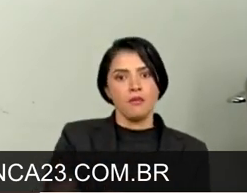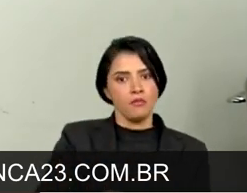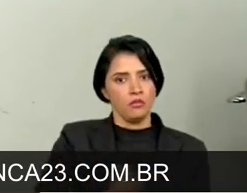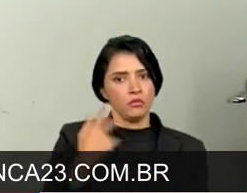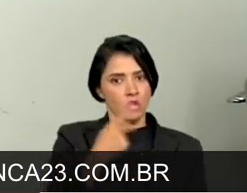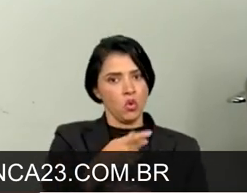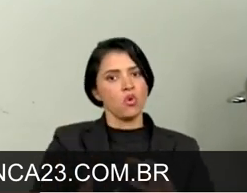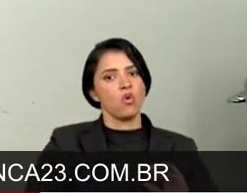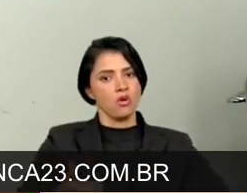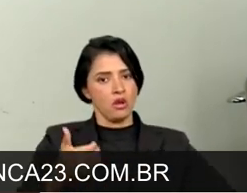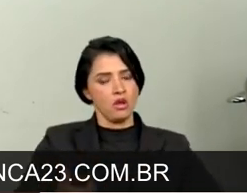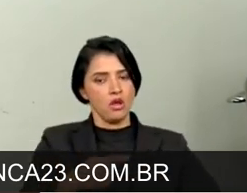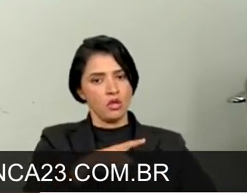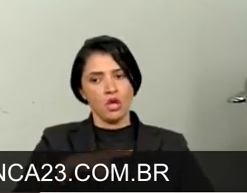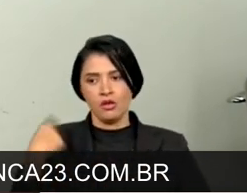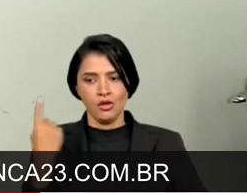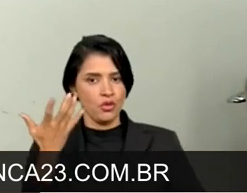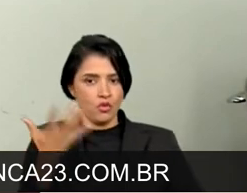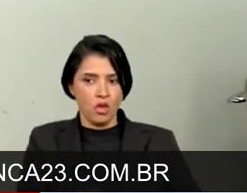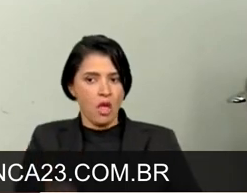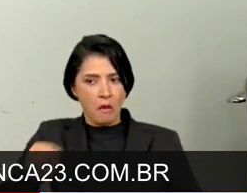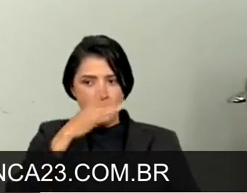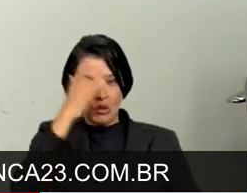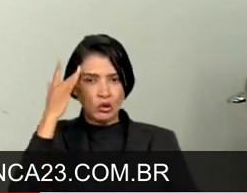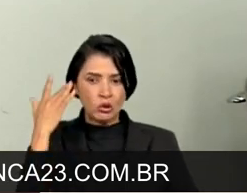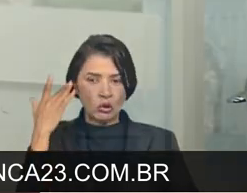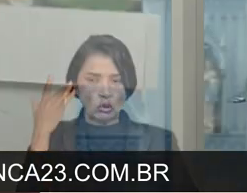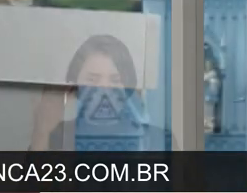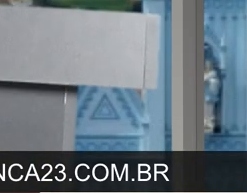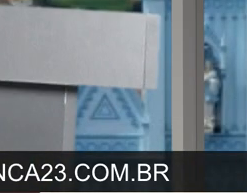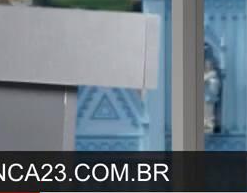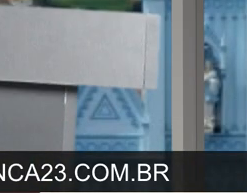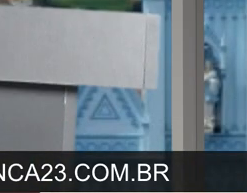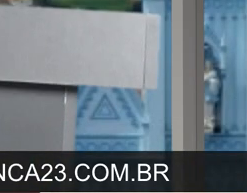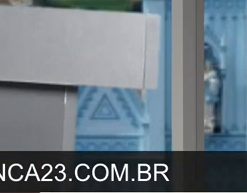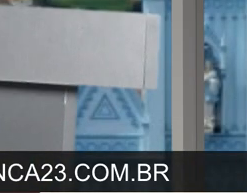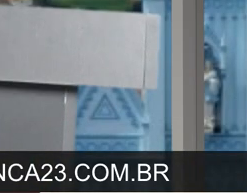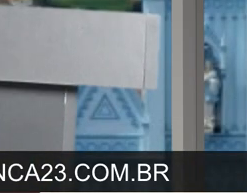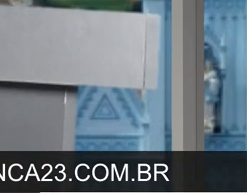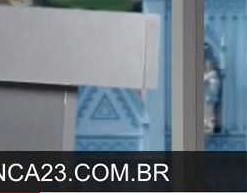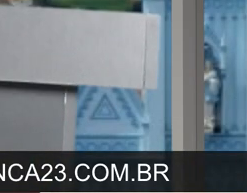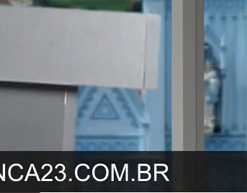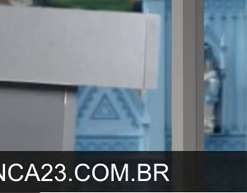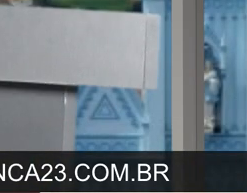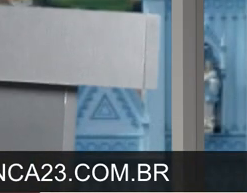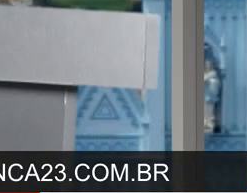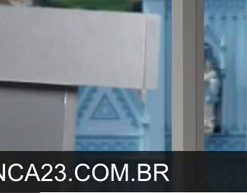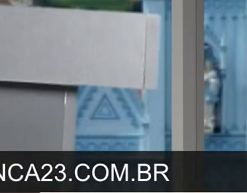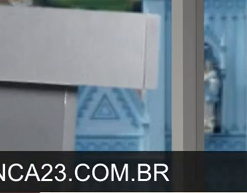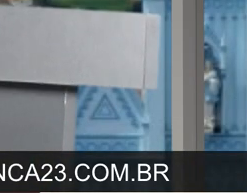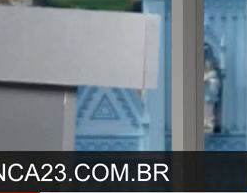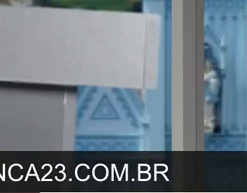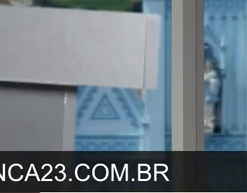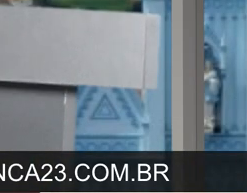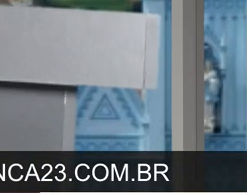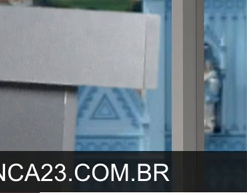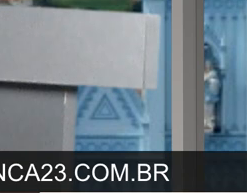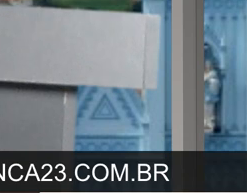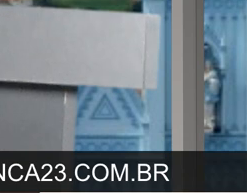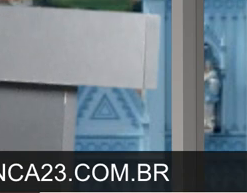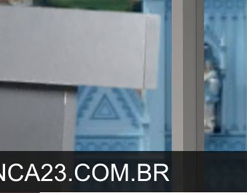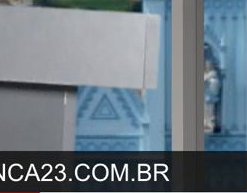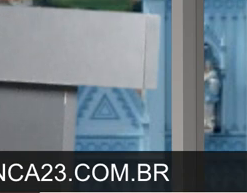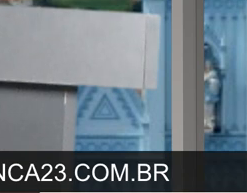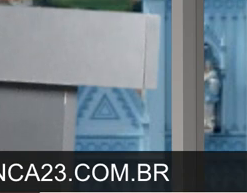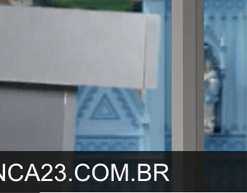forte do congresso não queremos deixar ninguém desamparado e a gente vai continuar acompanhando e trazendo aí o